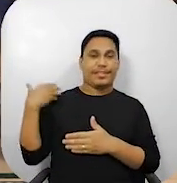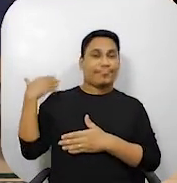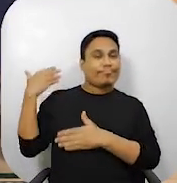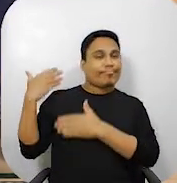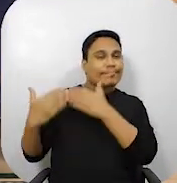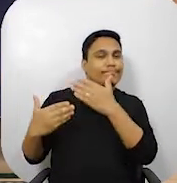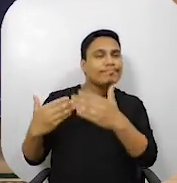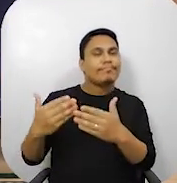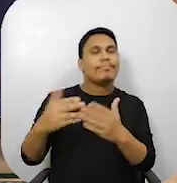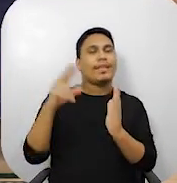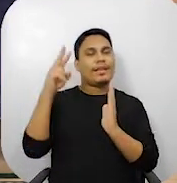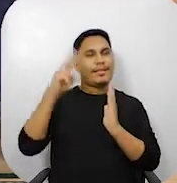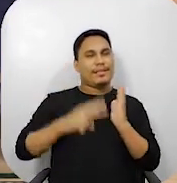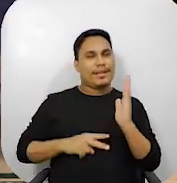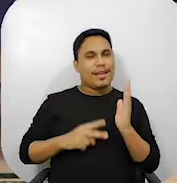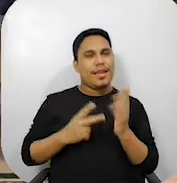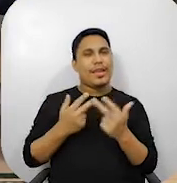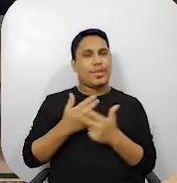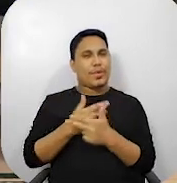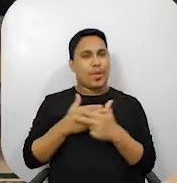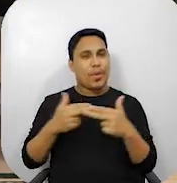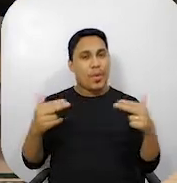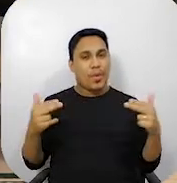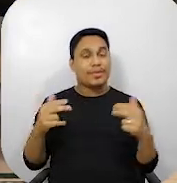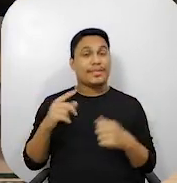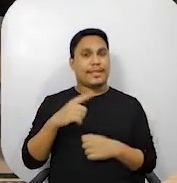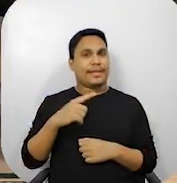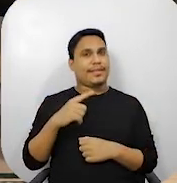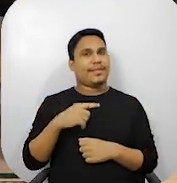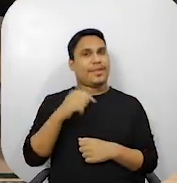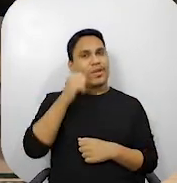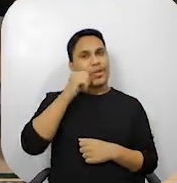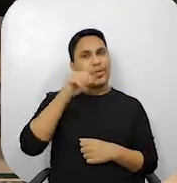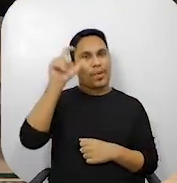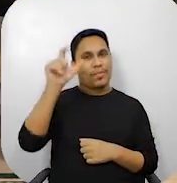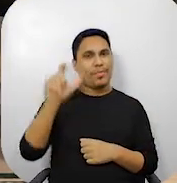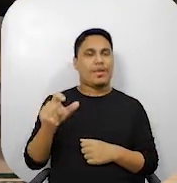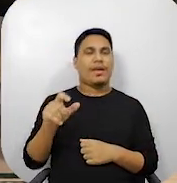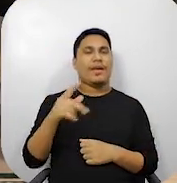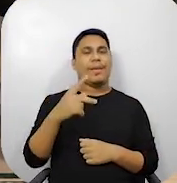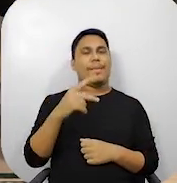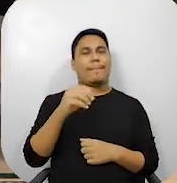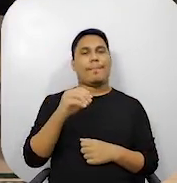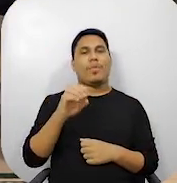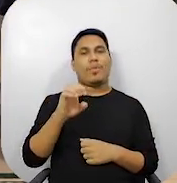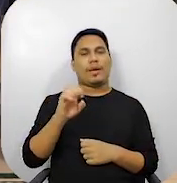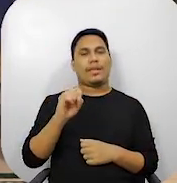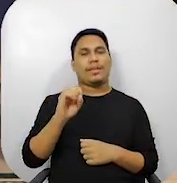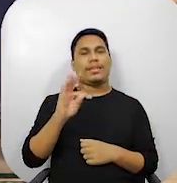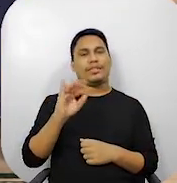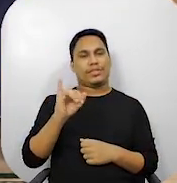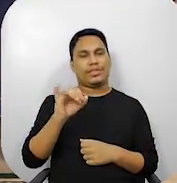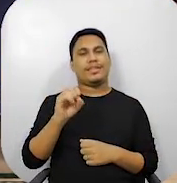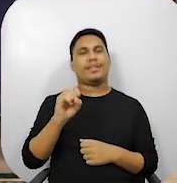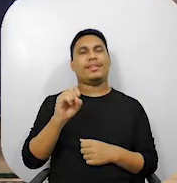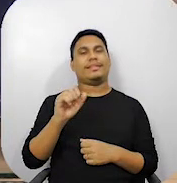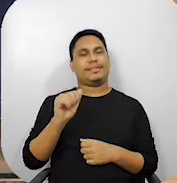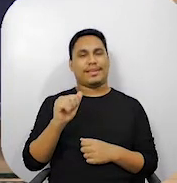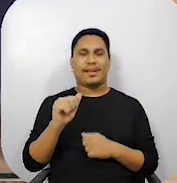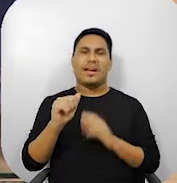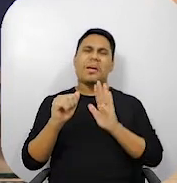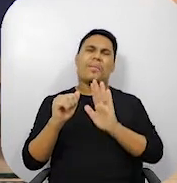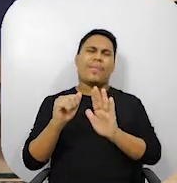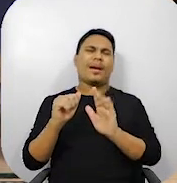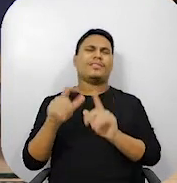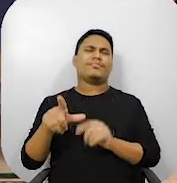leituras e tudo tem uma poeta e poetisa Mas elas ela gostava de ser chamada de poeta né